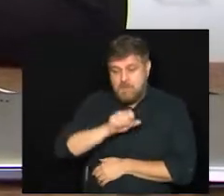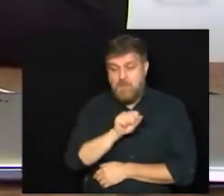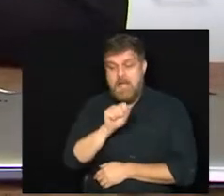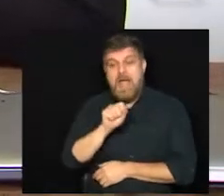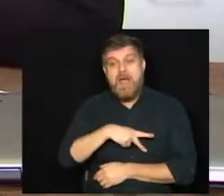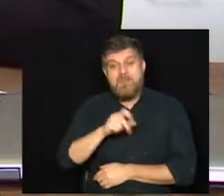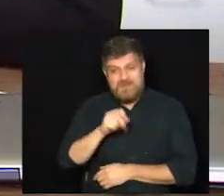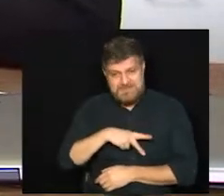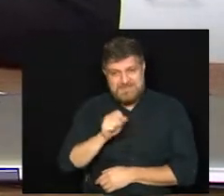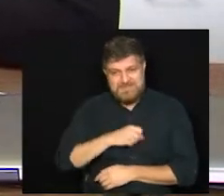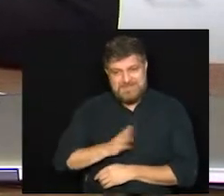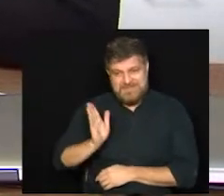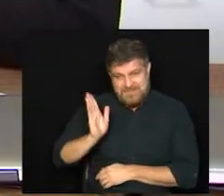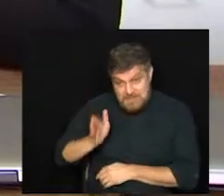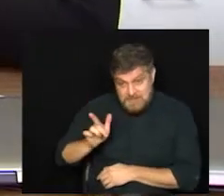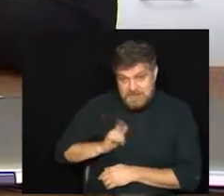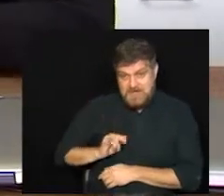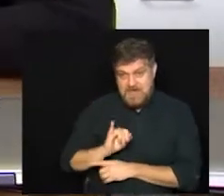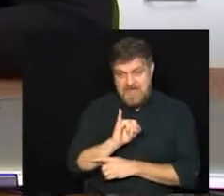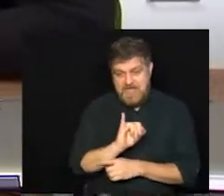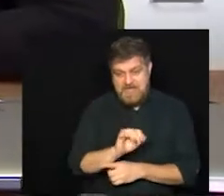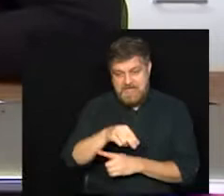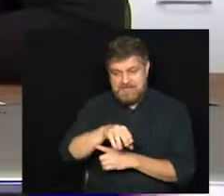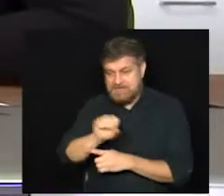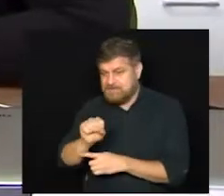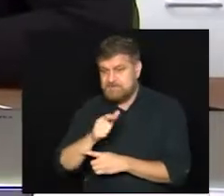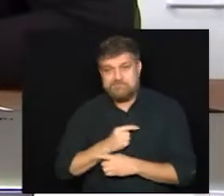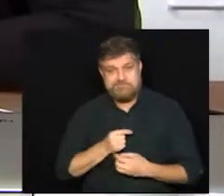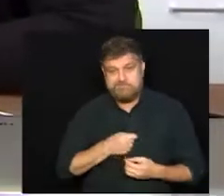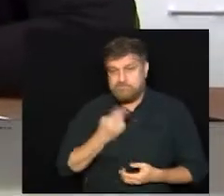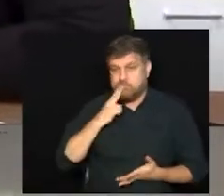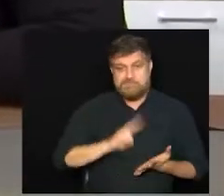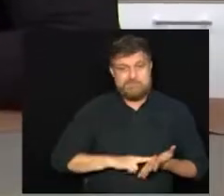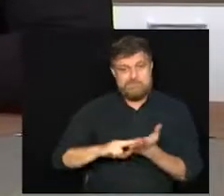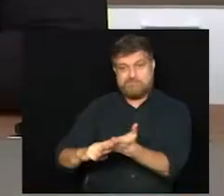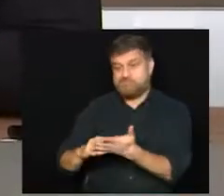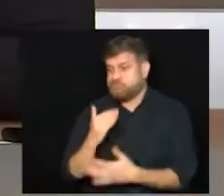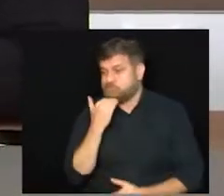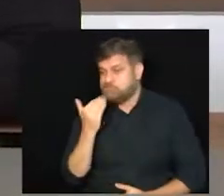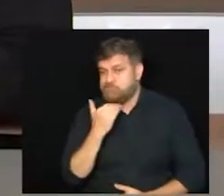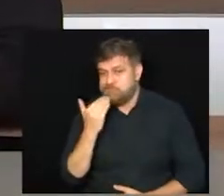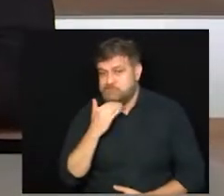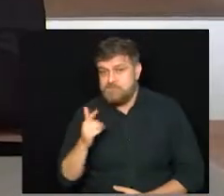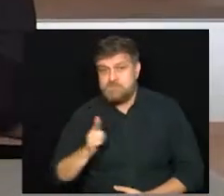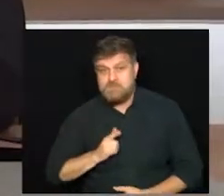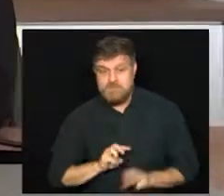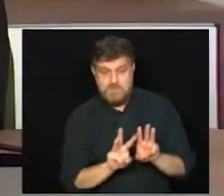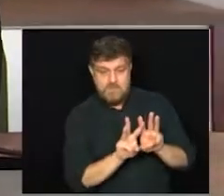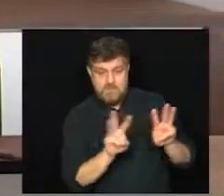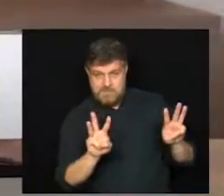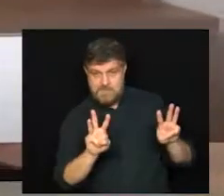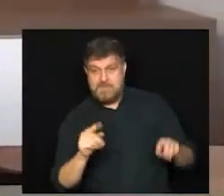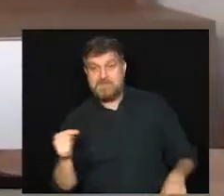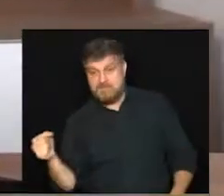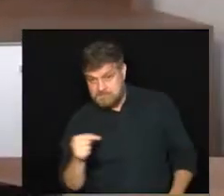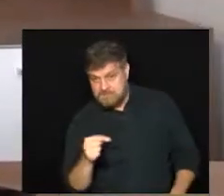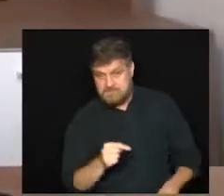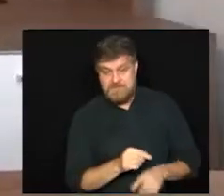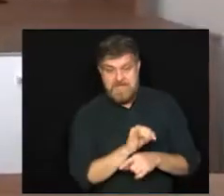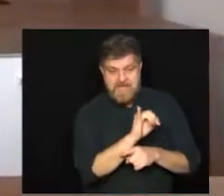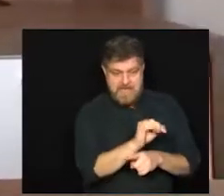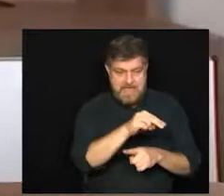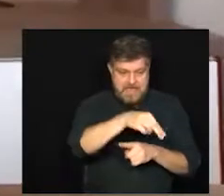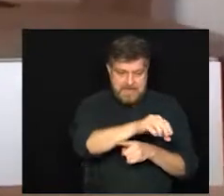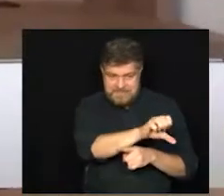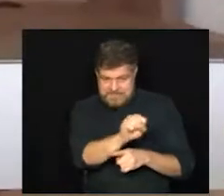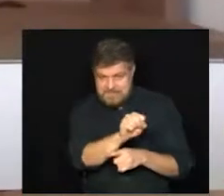né? O INSS não envia mais os informes por correio. Você tem que retirar através do site Meu INSS, fazer